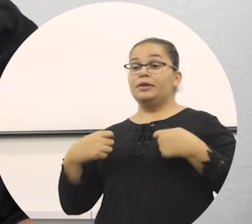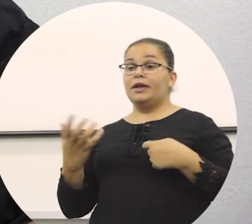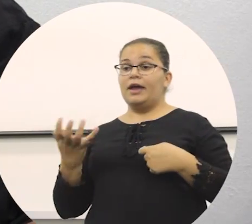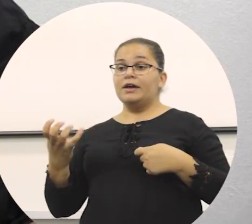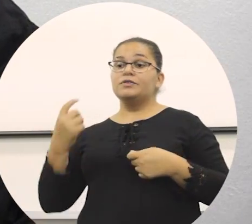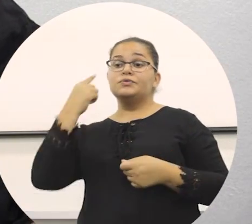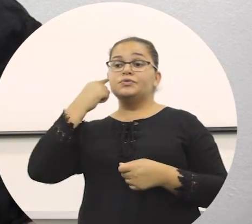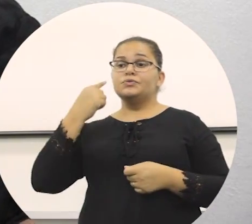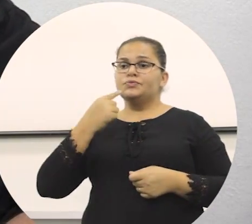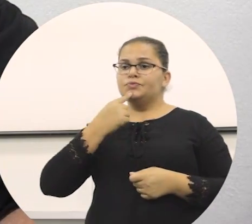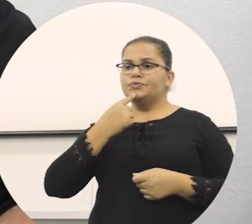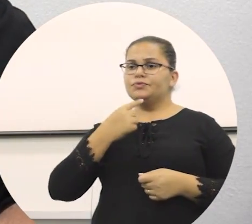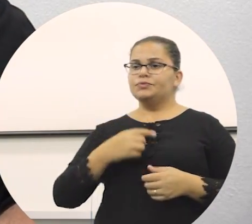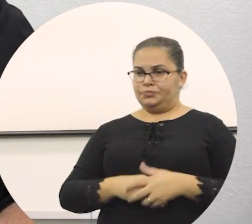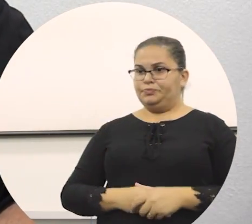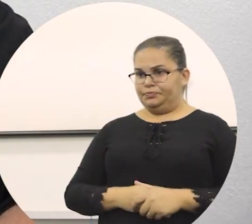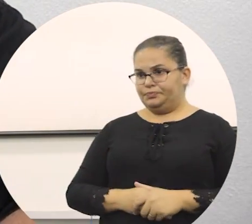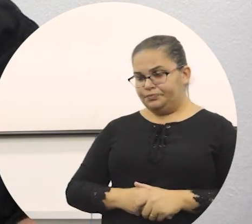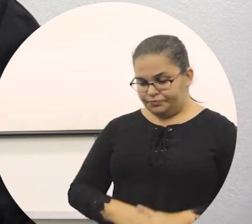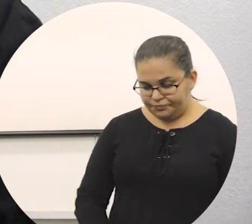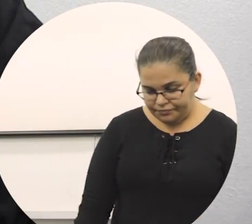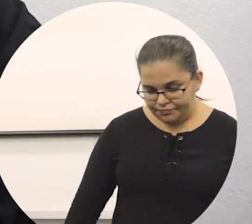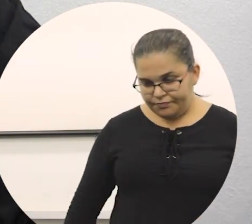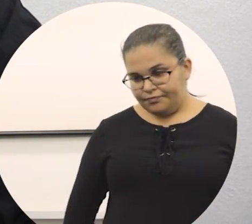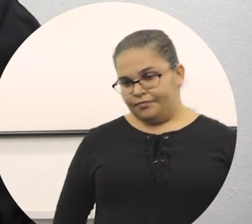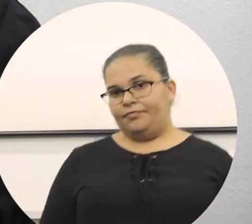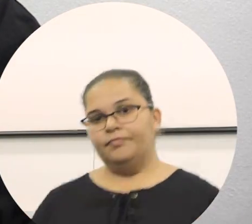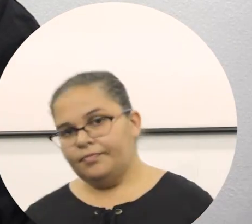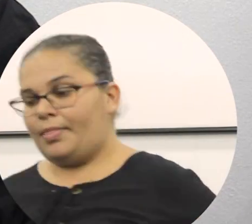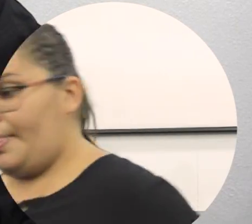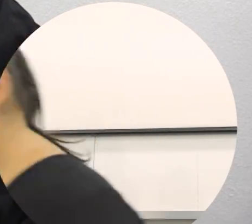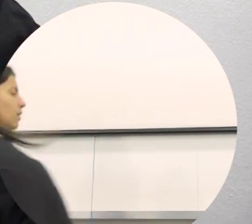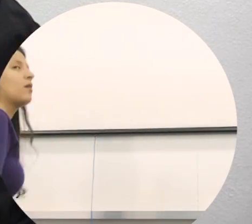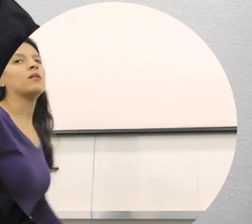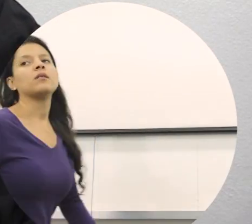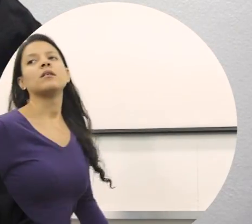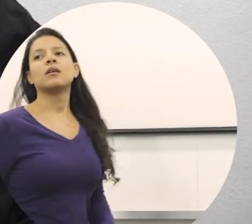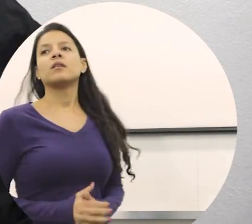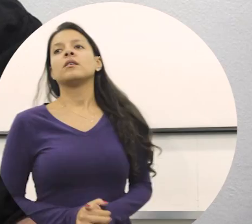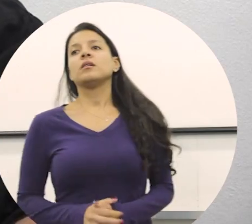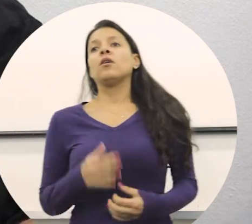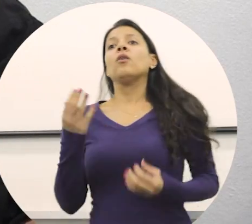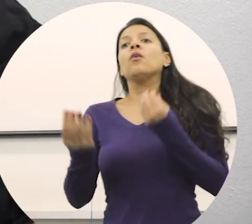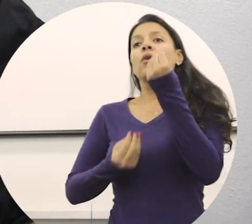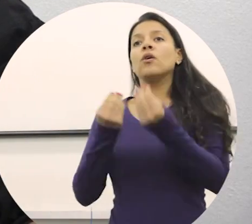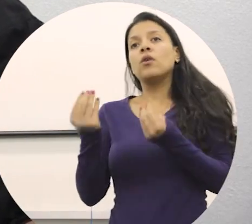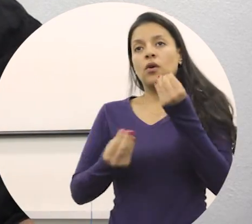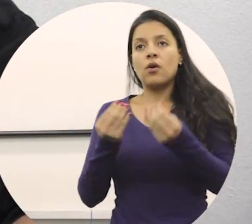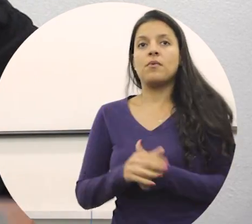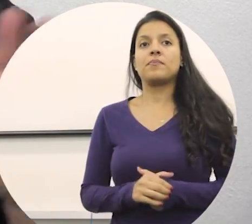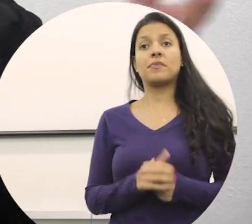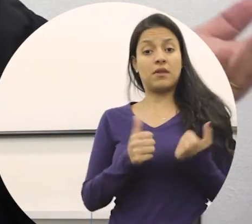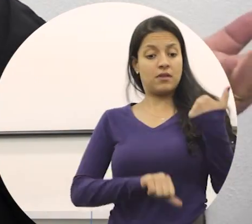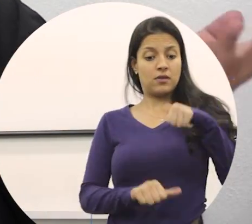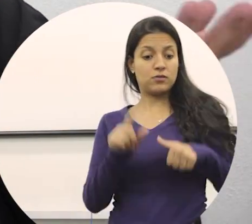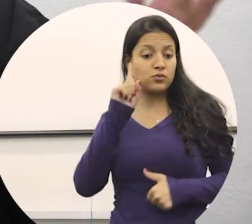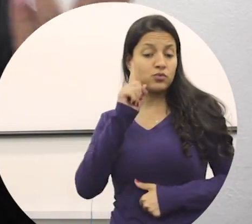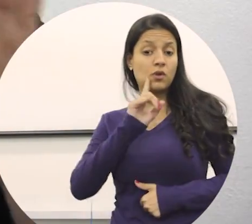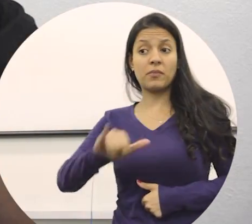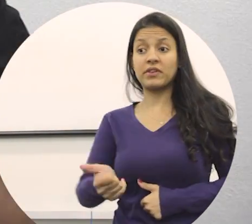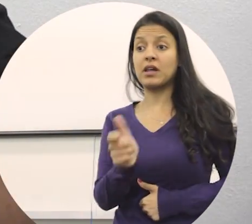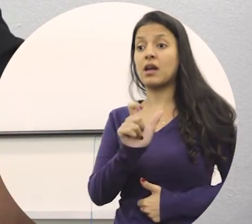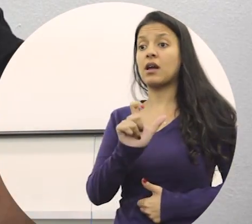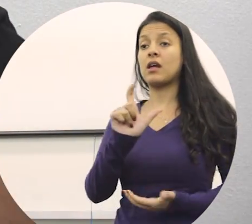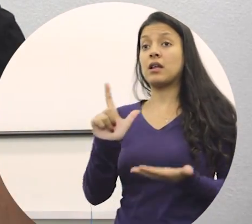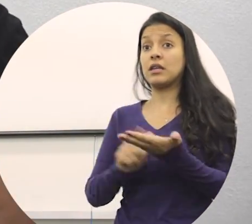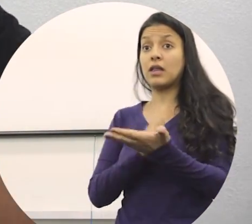também tenha condições de apreciar, por exemplo, literatura em língua portuguesa? O que, que a gente quer? A gente vê hoje surdos aí, que